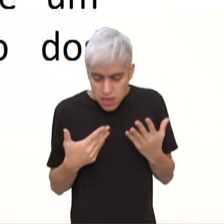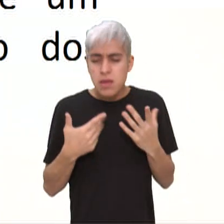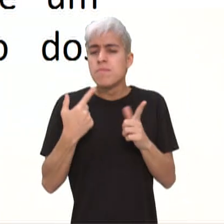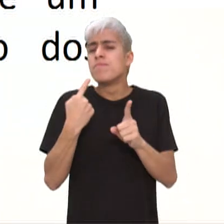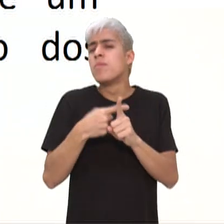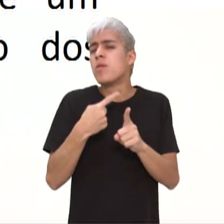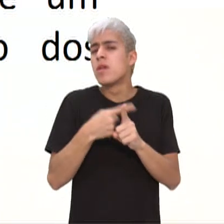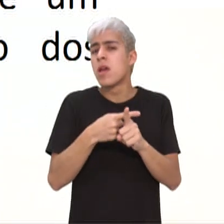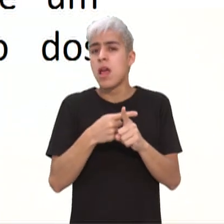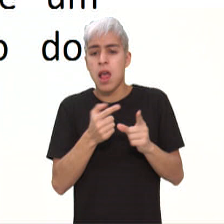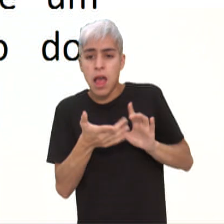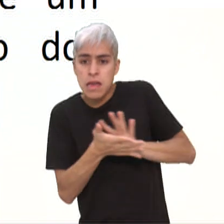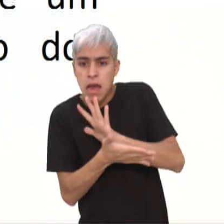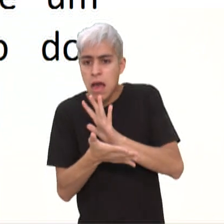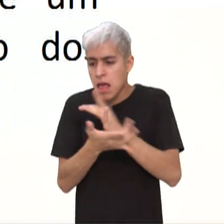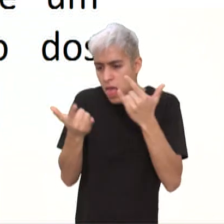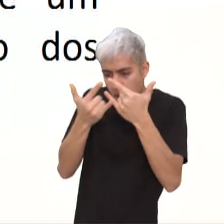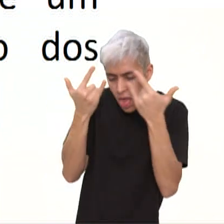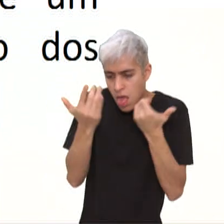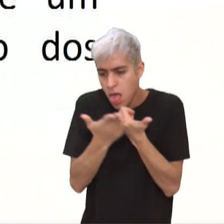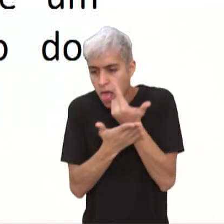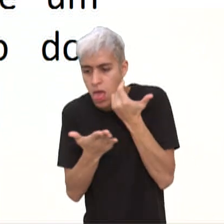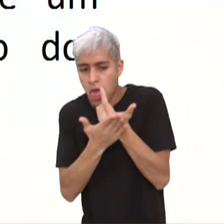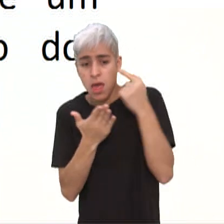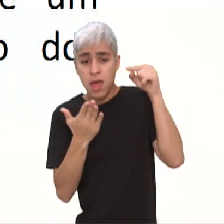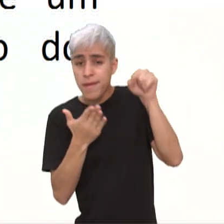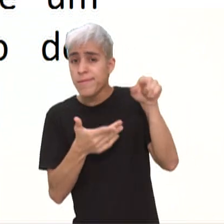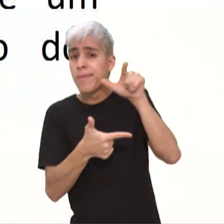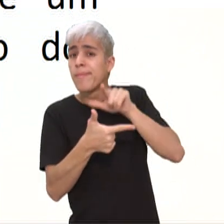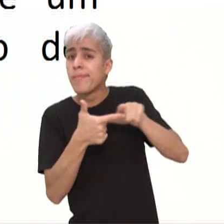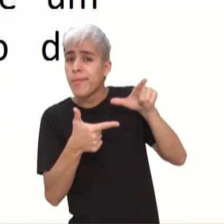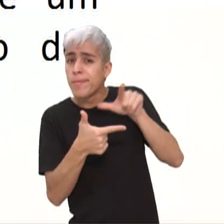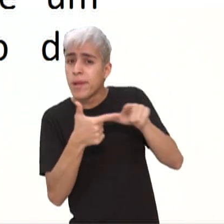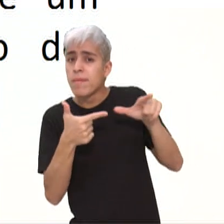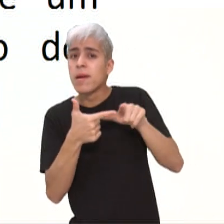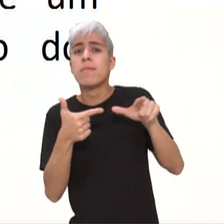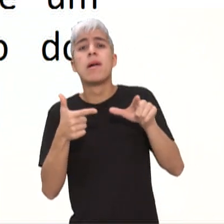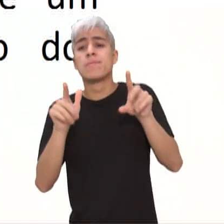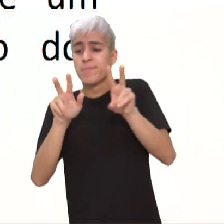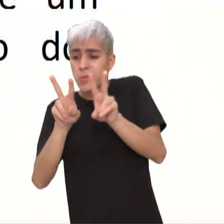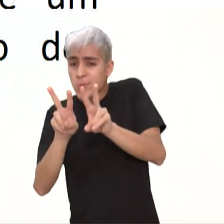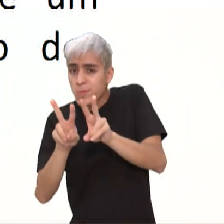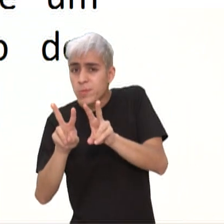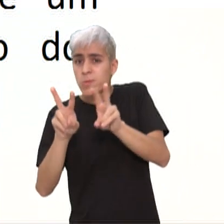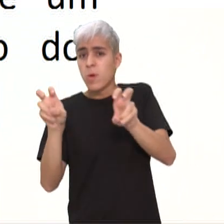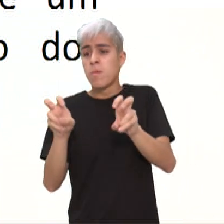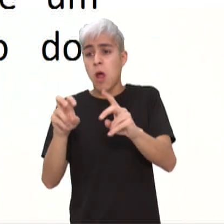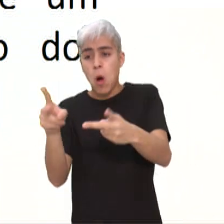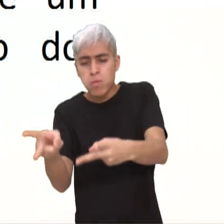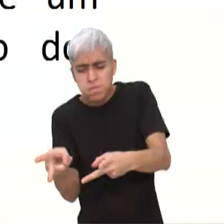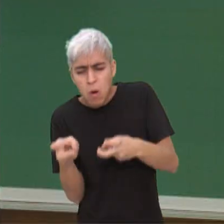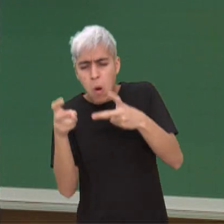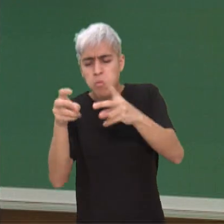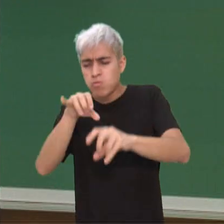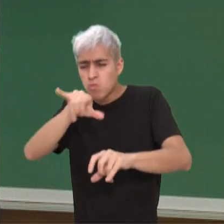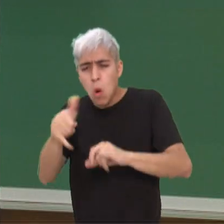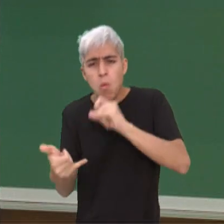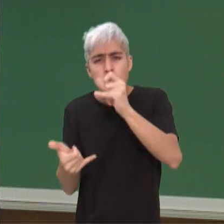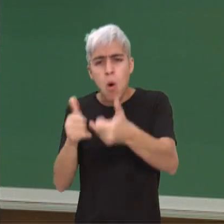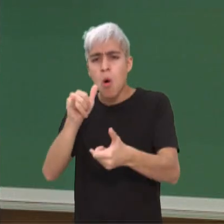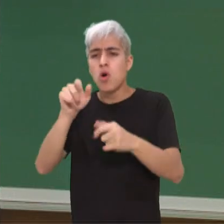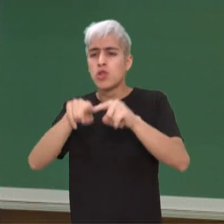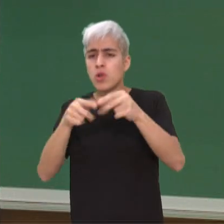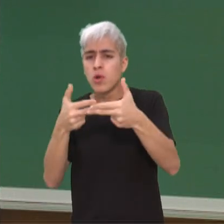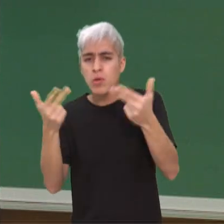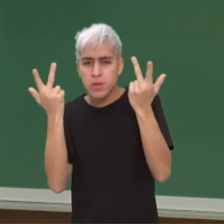o consumismo, né, torna-se um problema quando se fala na exploração dos recursos